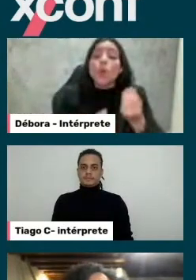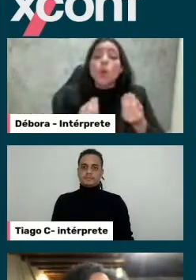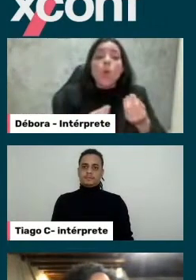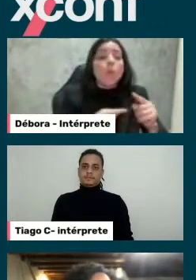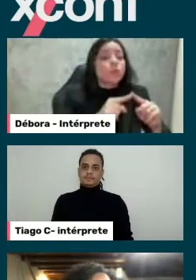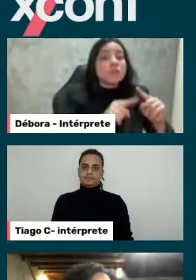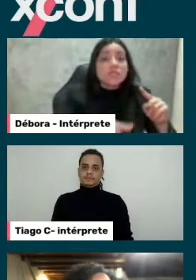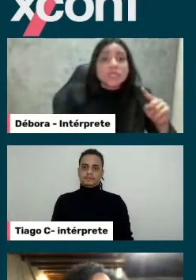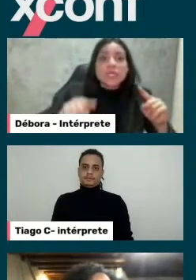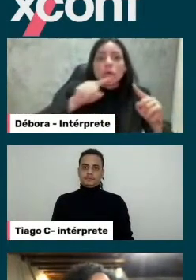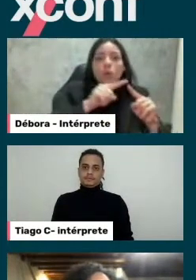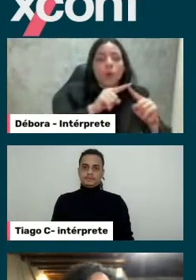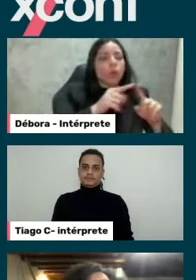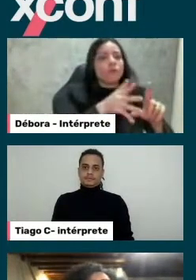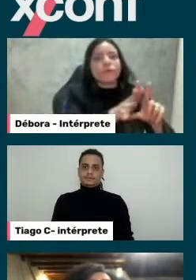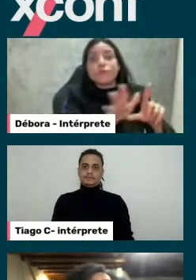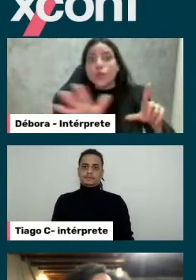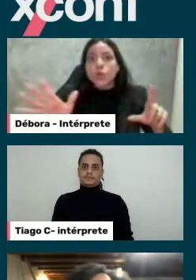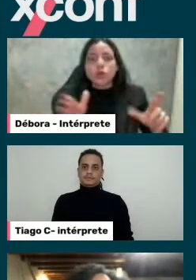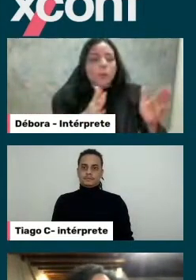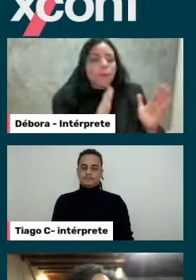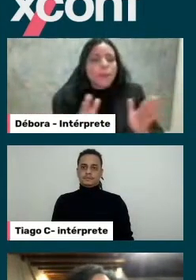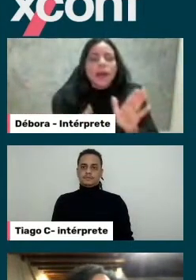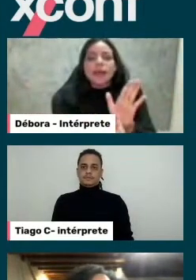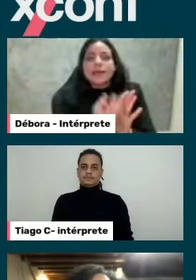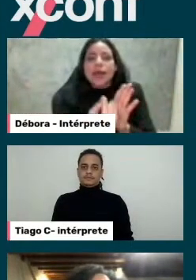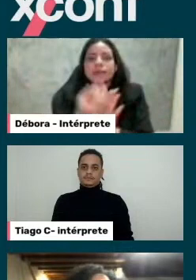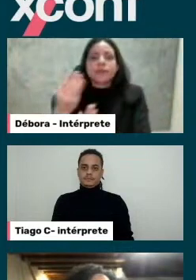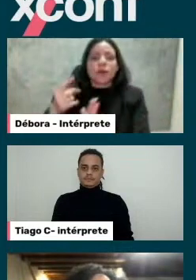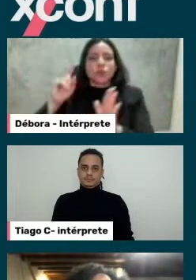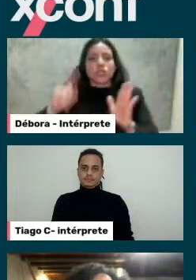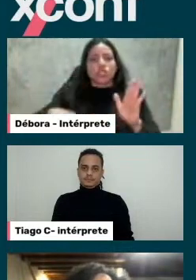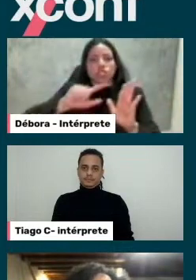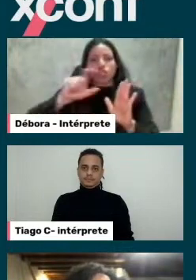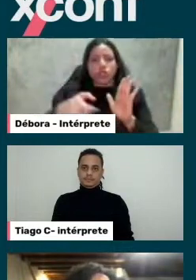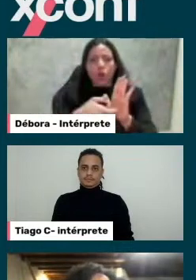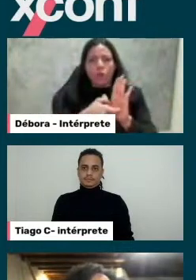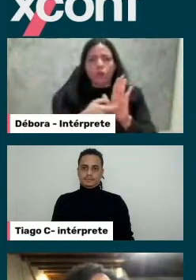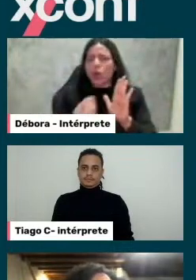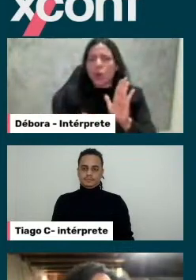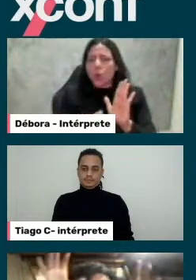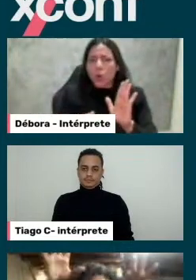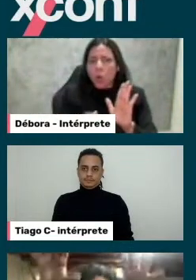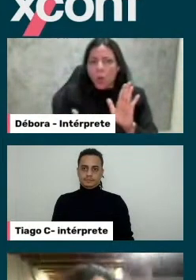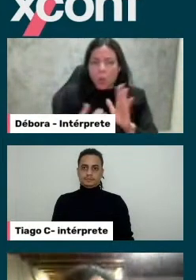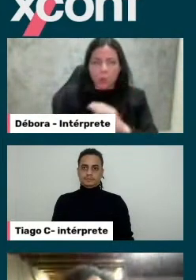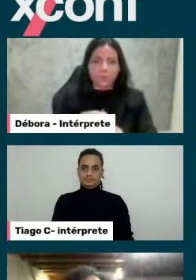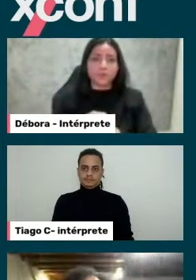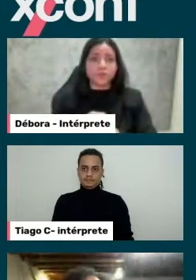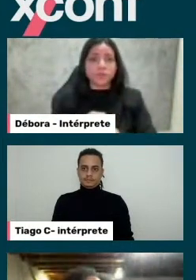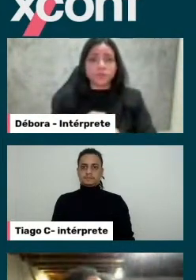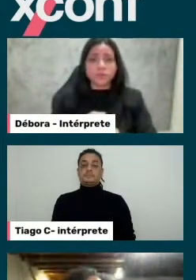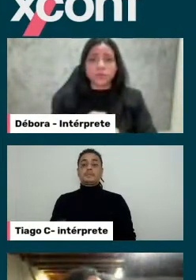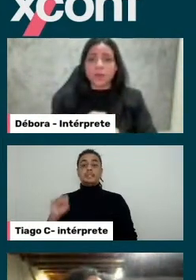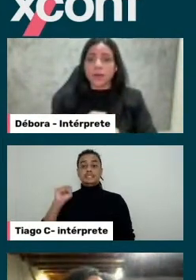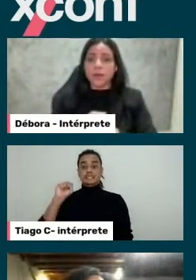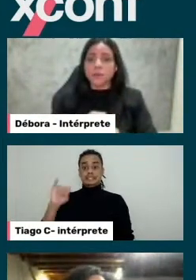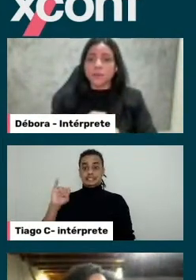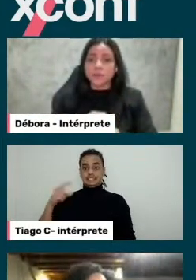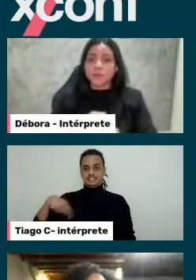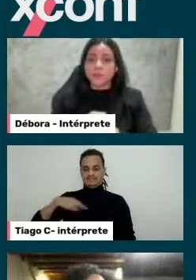software? Quando a gente fala do ciclo de vida de desenvolvimento de software, dá para depositar todas